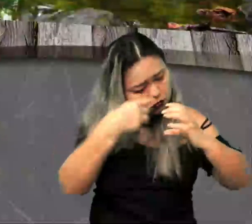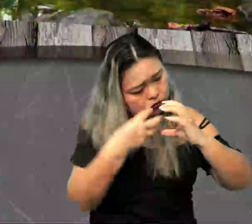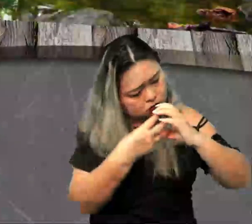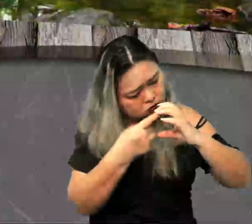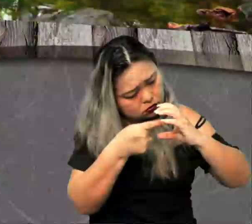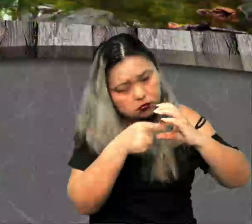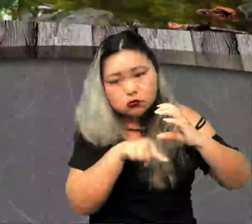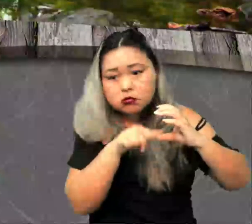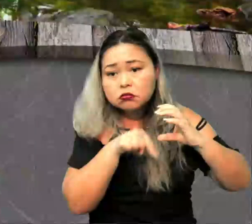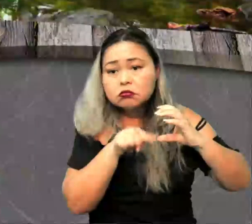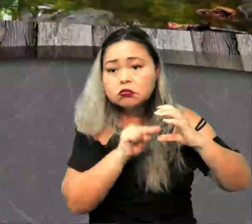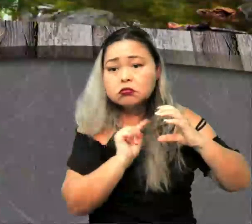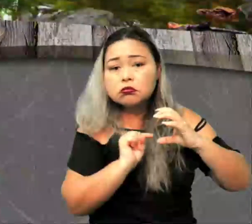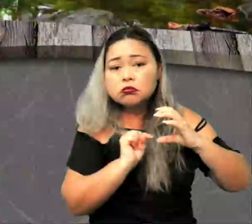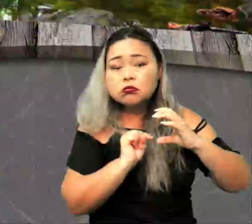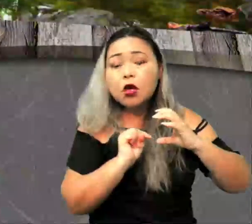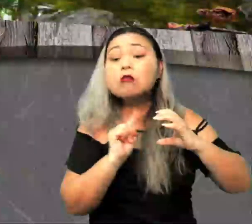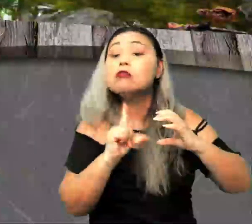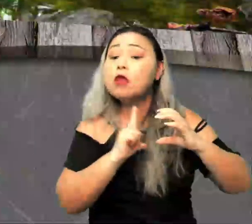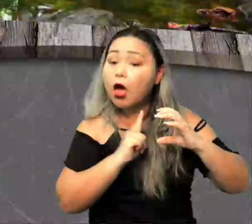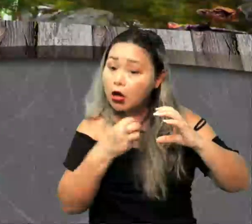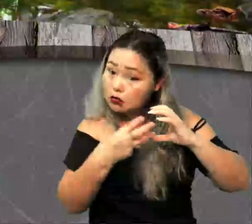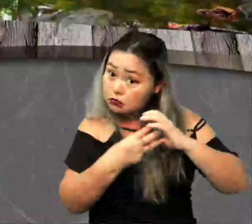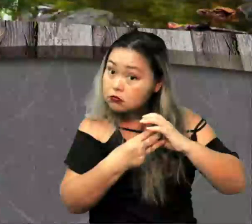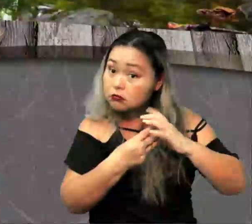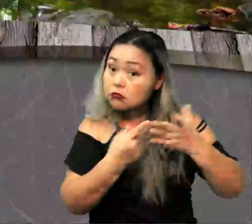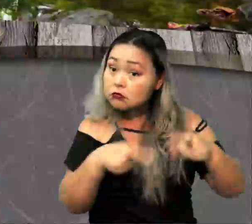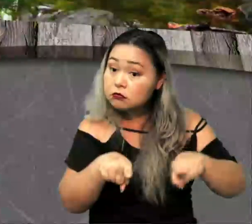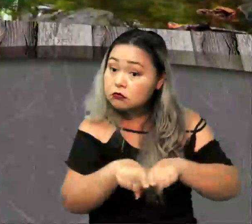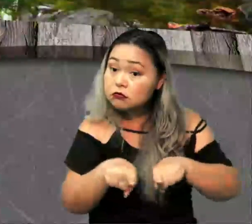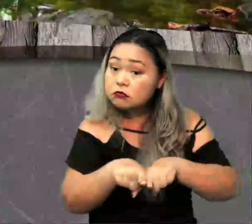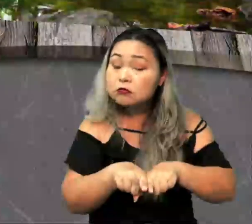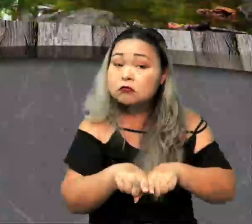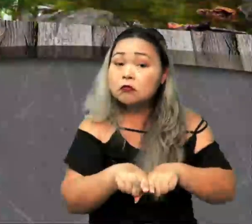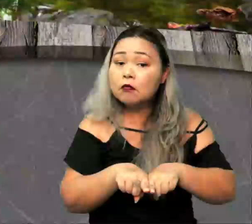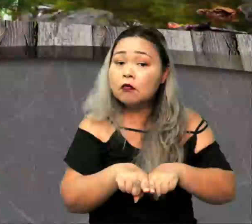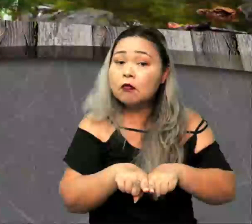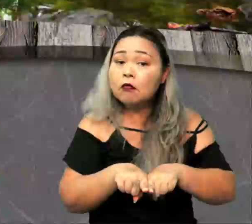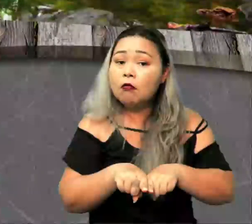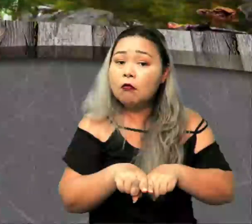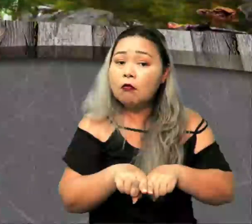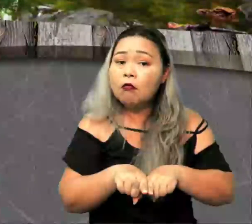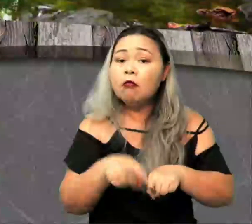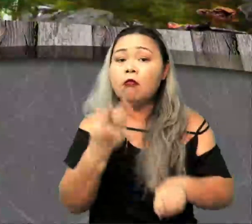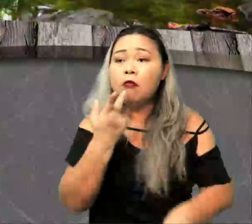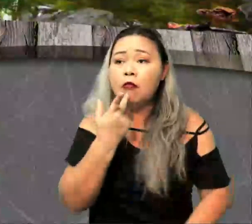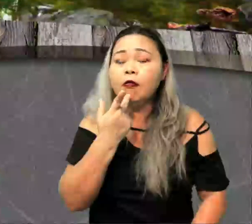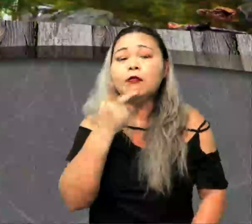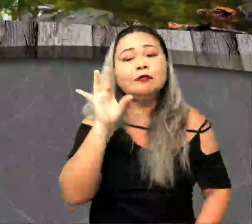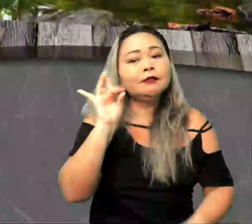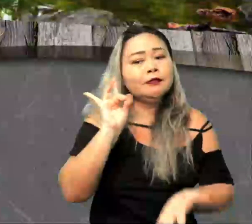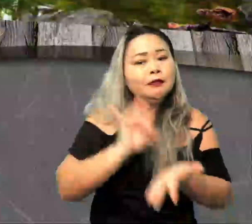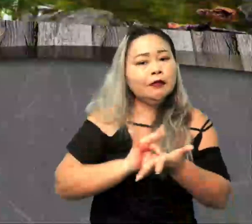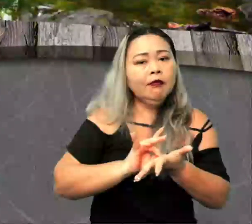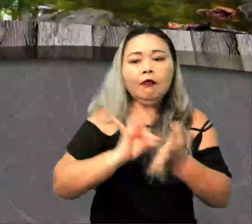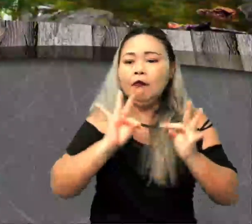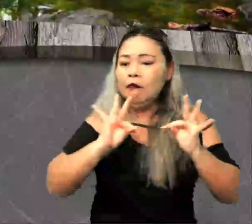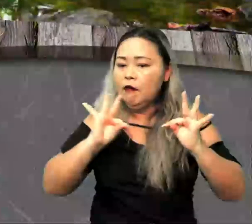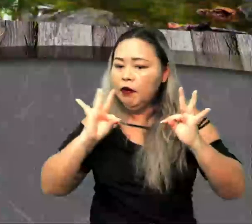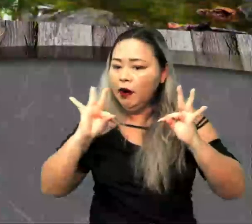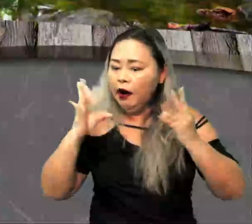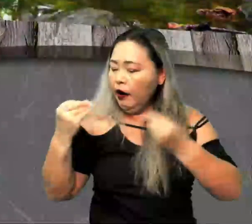componentes, né, eram formados também por células. E aí ele disse, realmente, tudo que